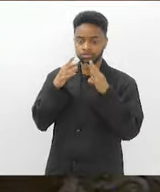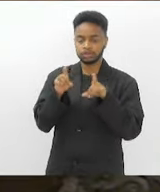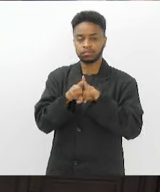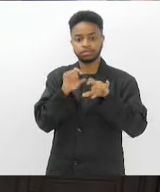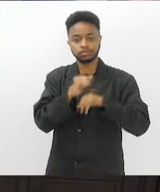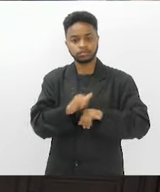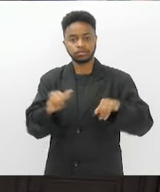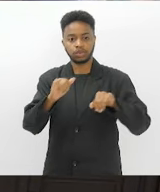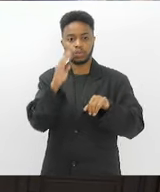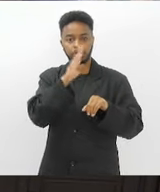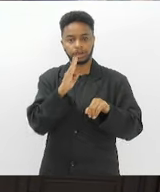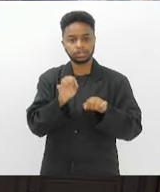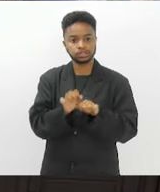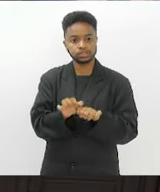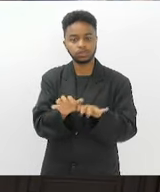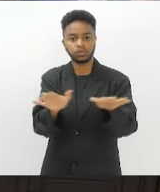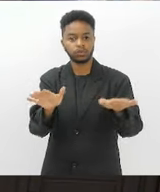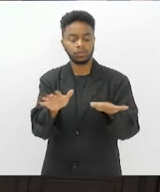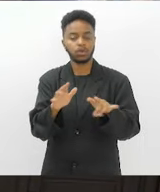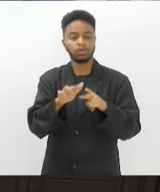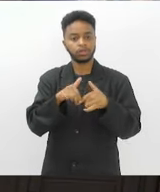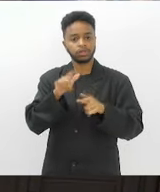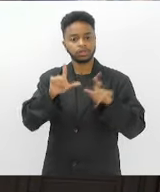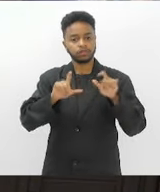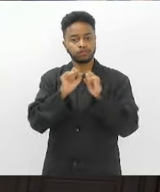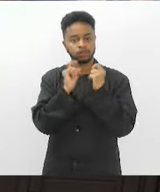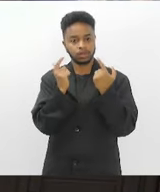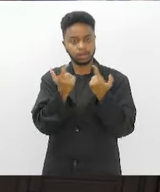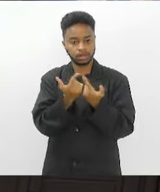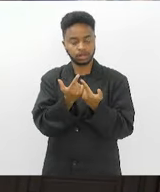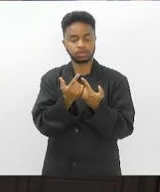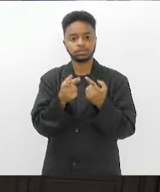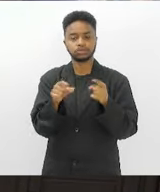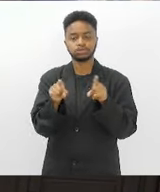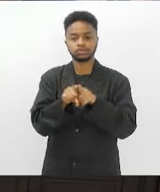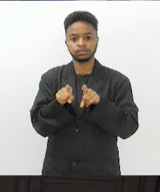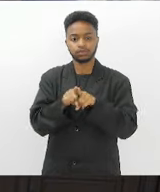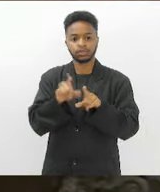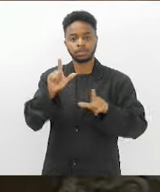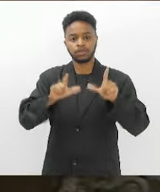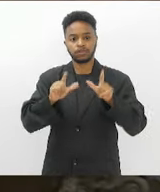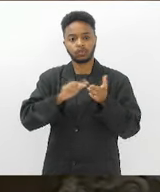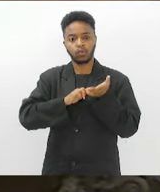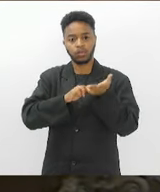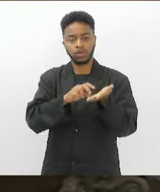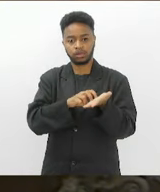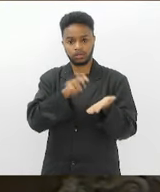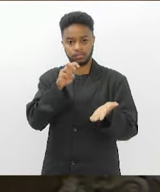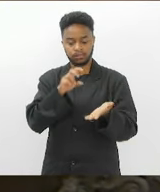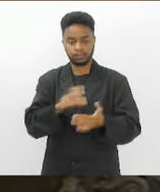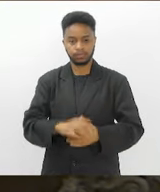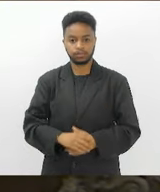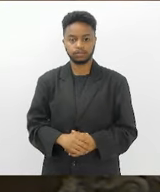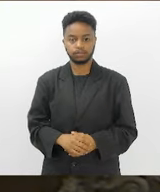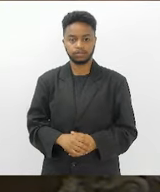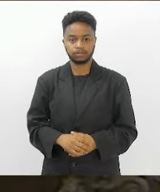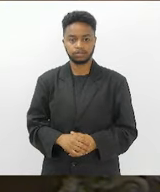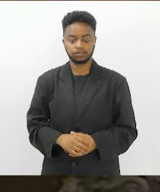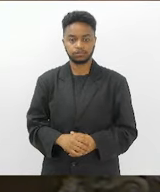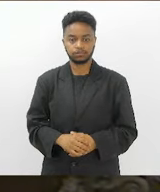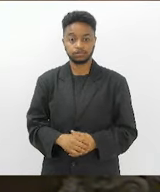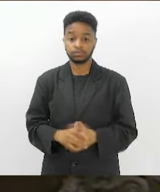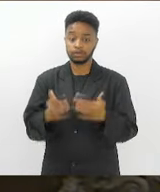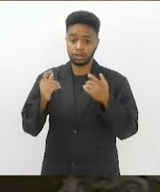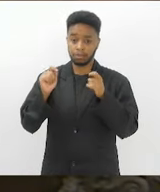TV Alege e transmitido também pela TV Correio da Manhã, nos possibilita levar